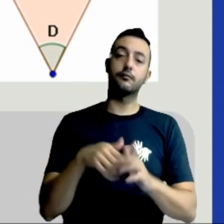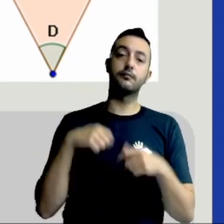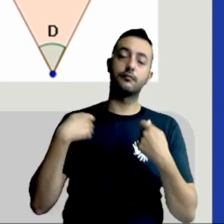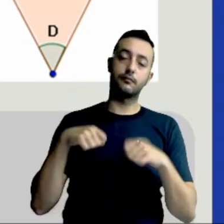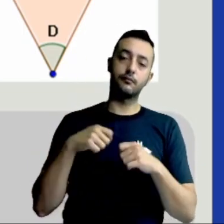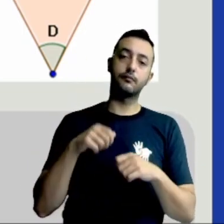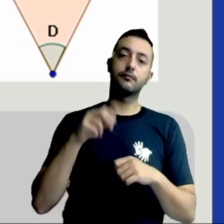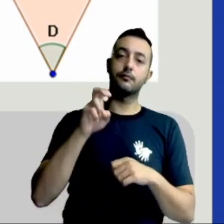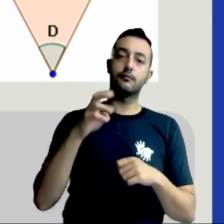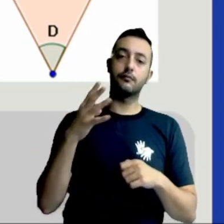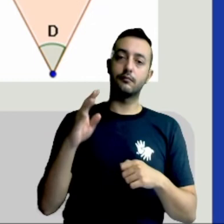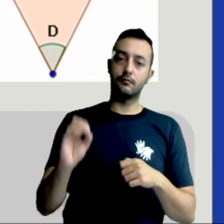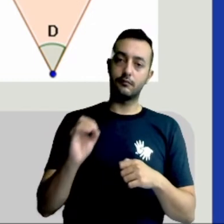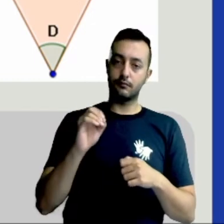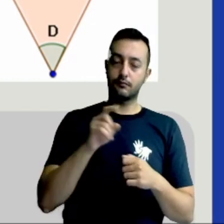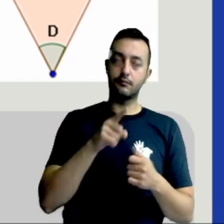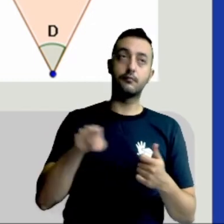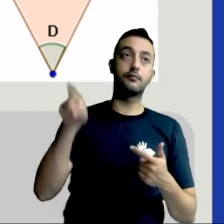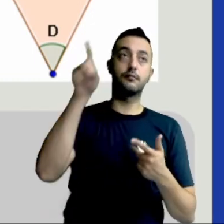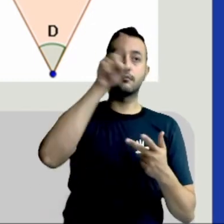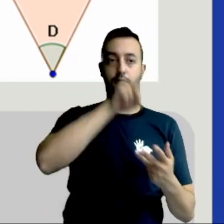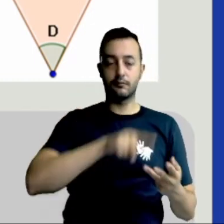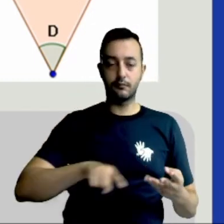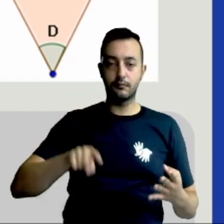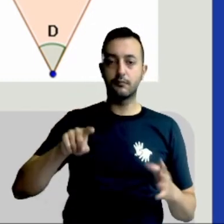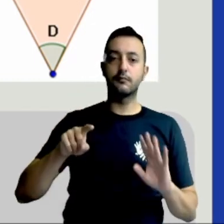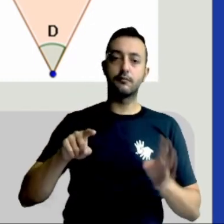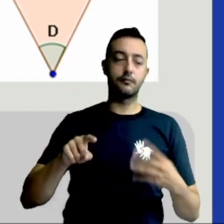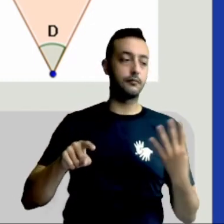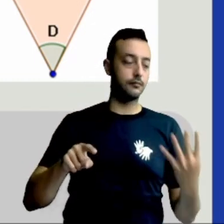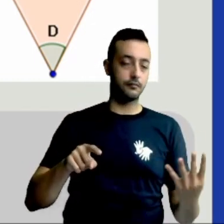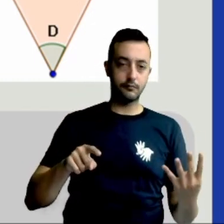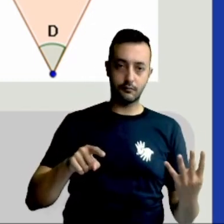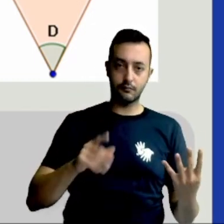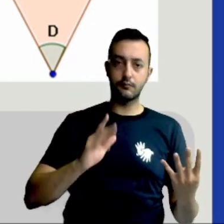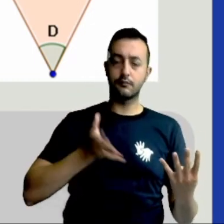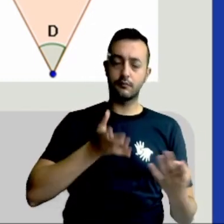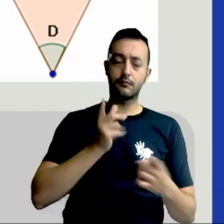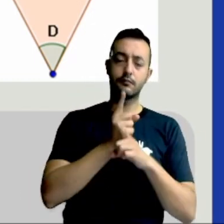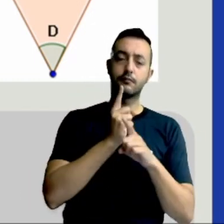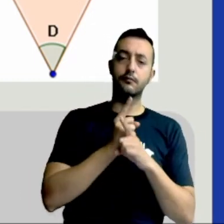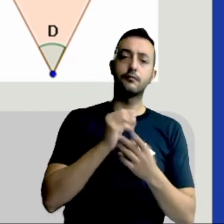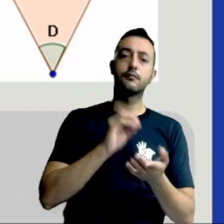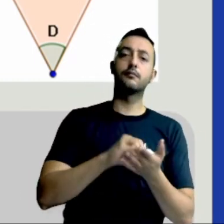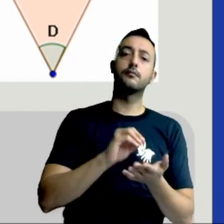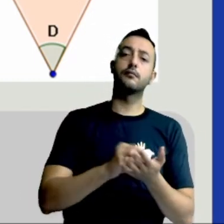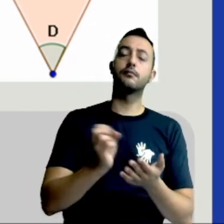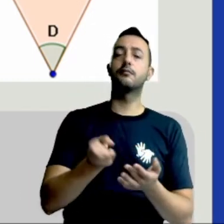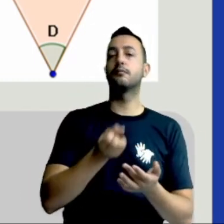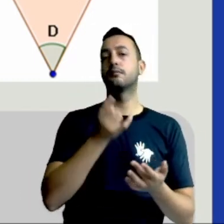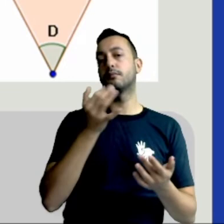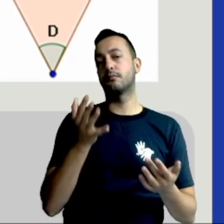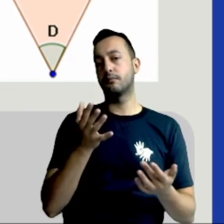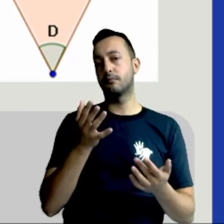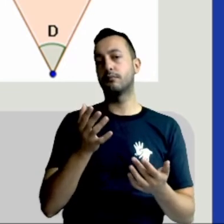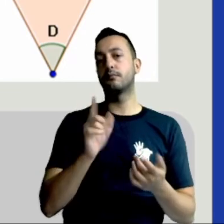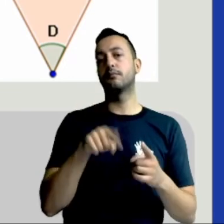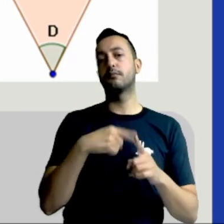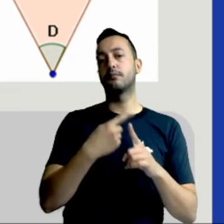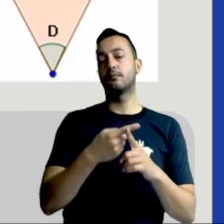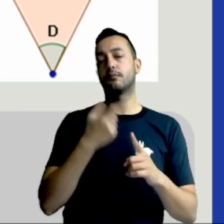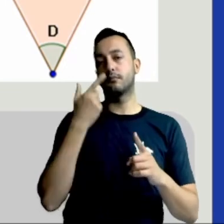ser 540. Vê quanto já tem nesses 4 e aí você descobre o quanto está faltando aqui embaixo para